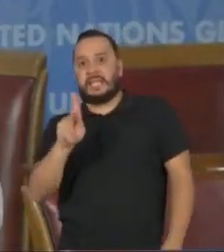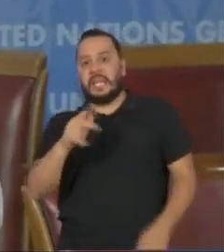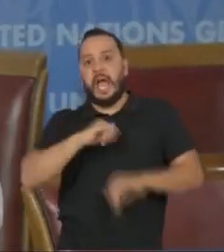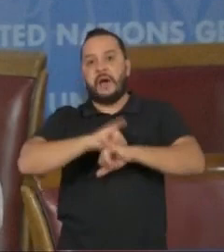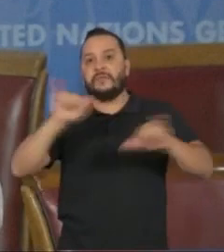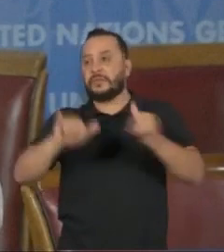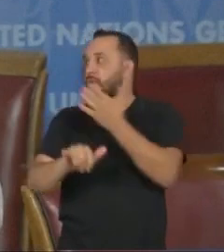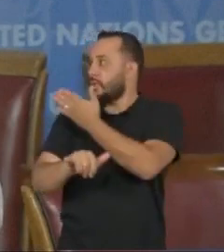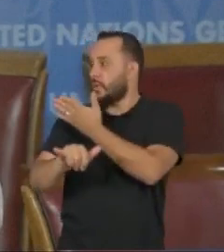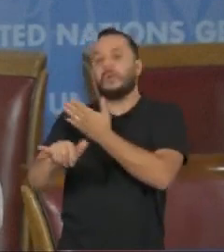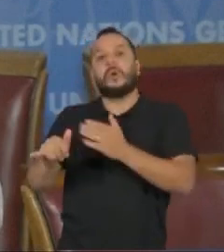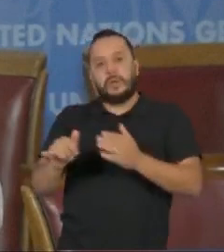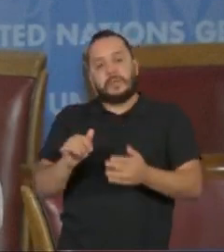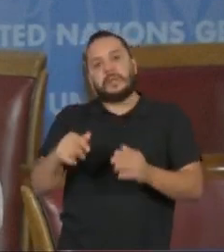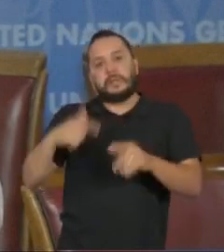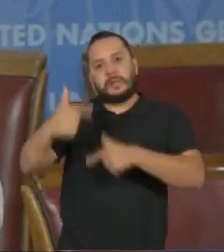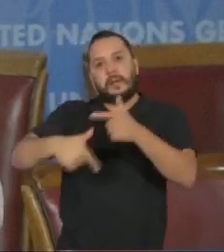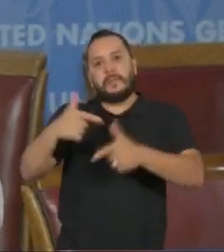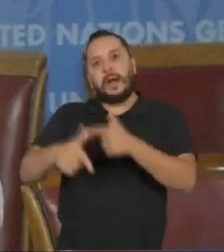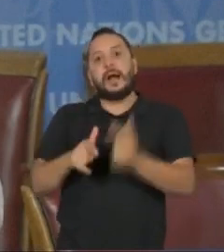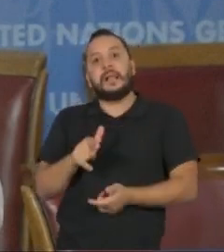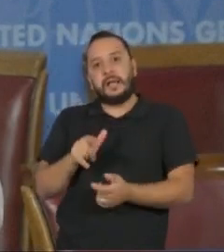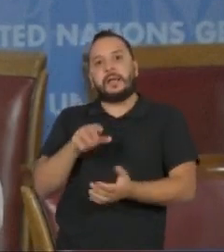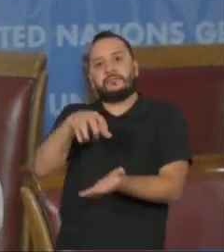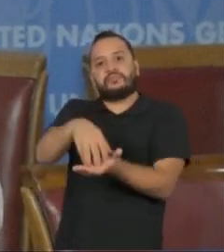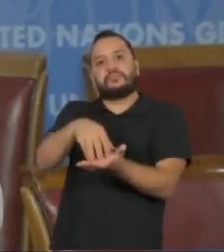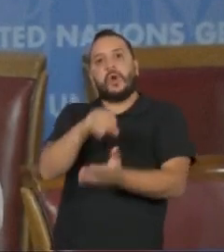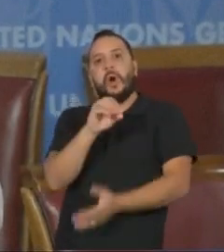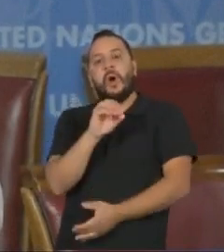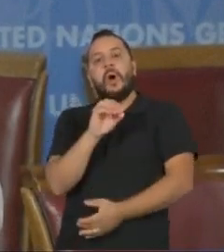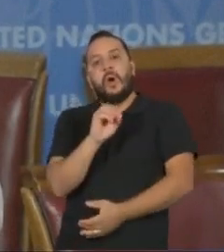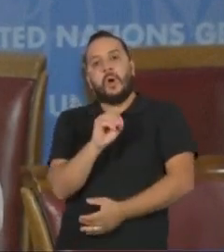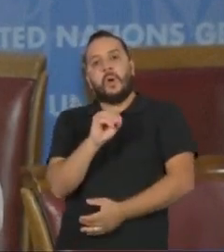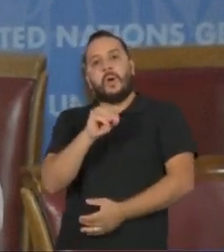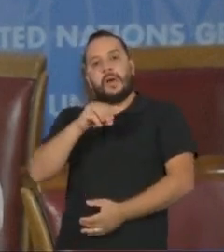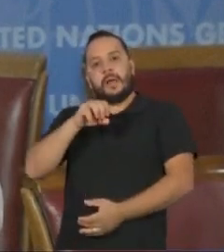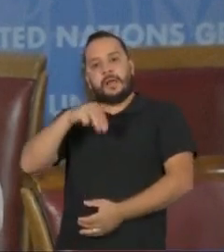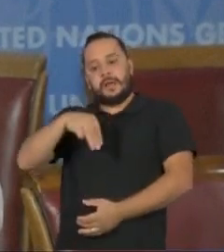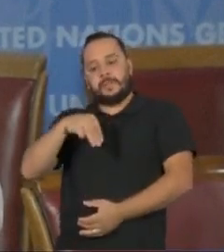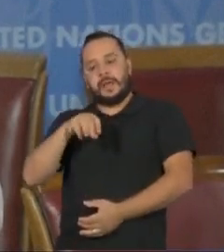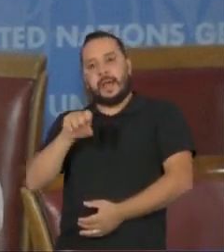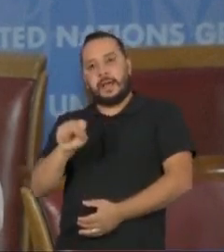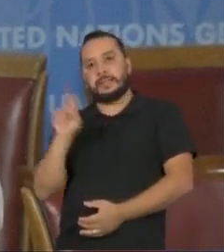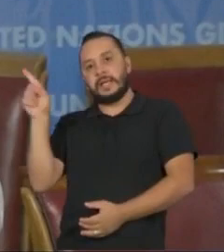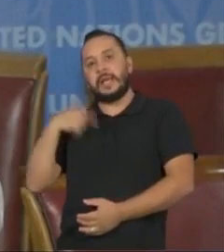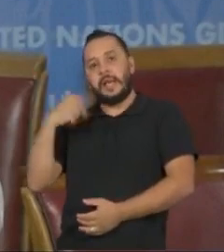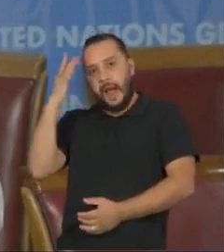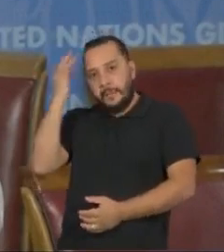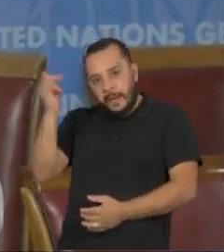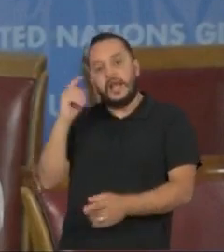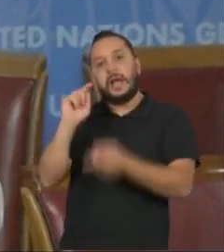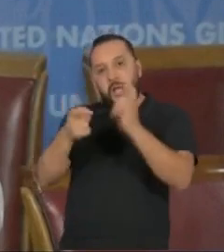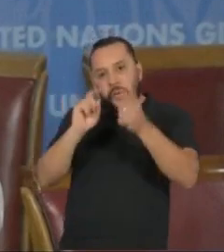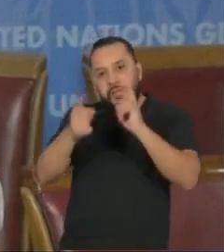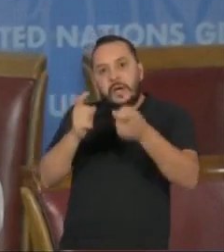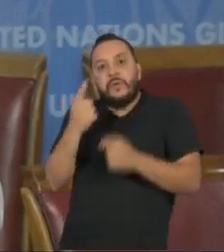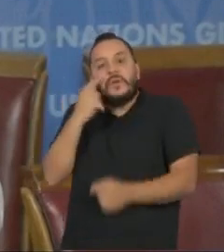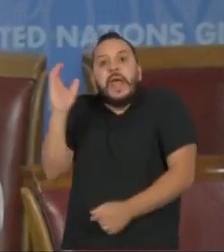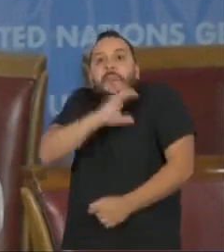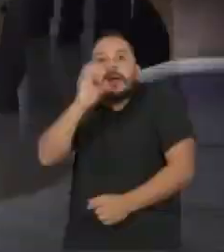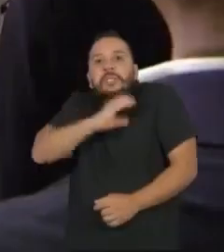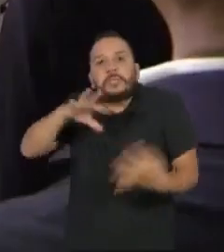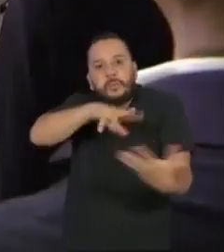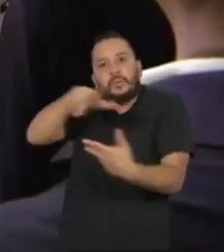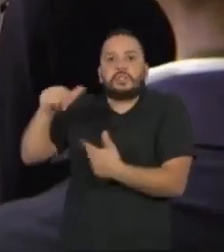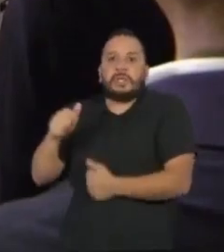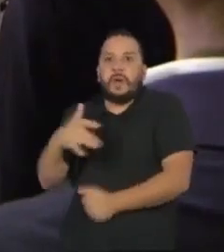Organização Mundial de Saúde, que convocou uma reunião para amanhã que deve avaliar uma declaração de emergência internacional de